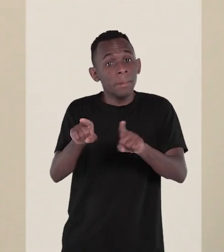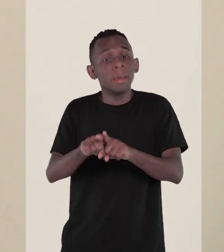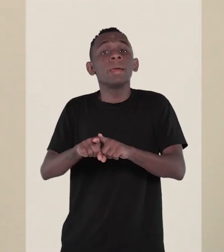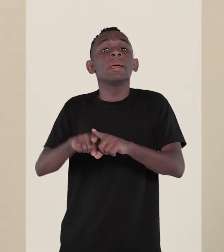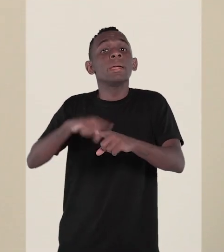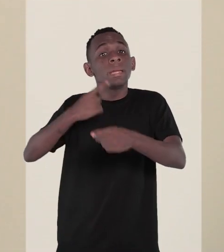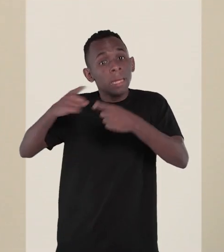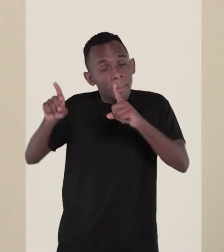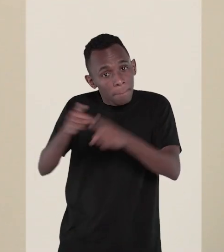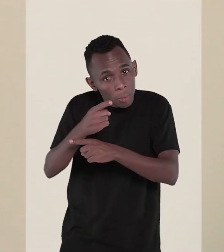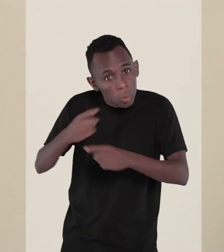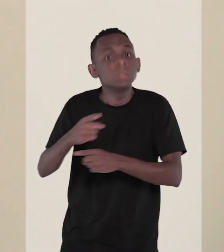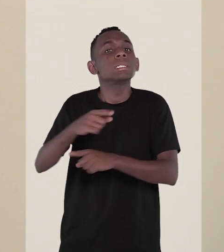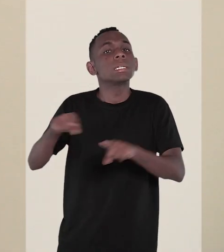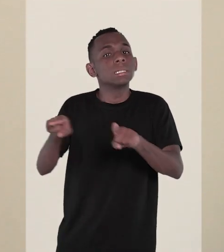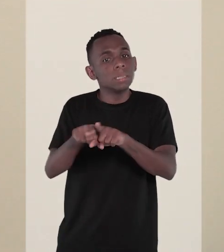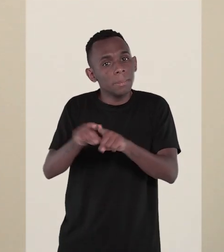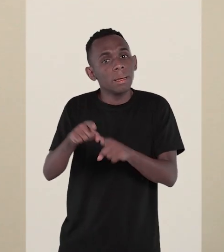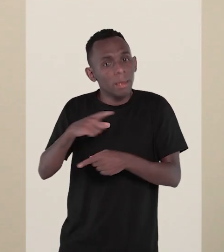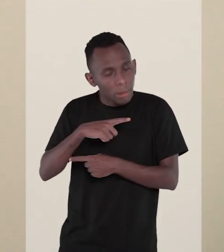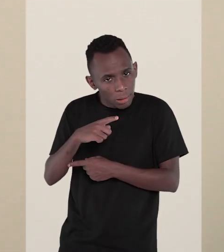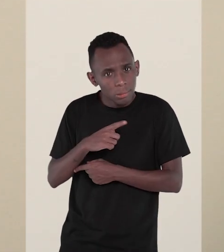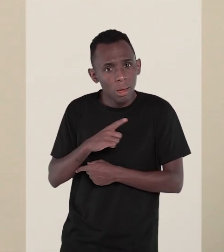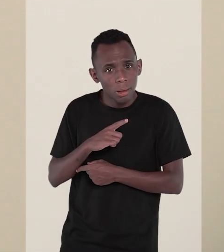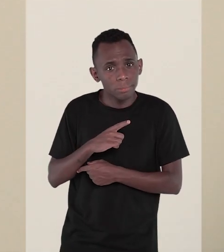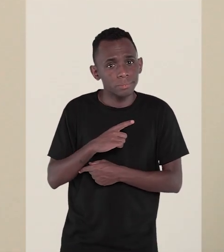próprias letras, sabe?